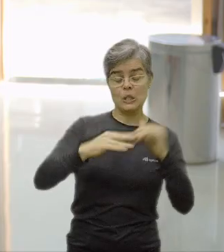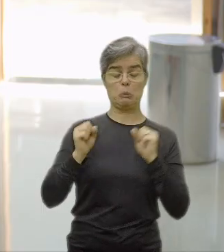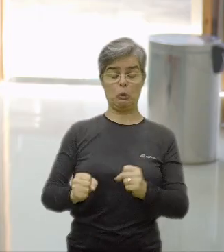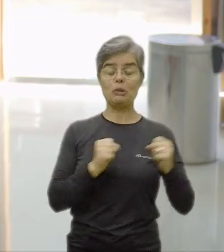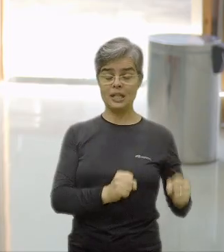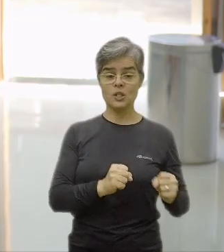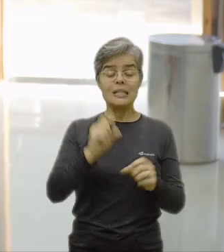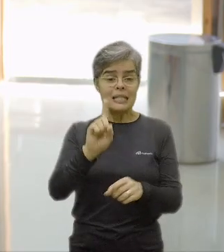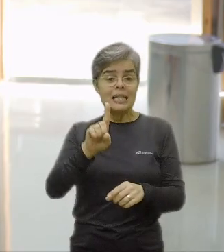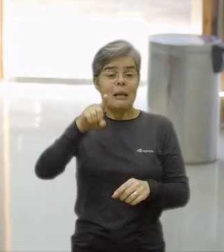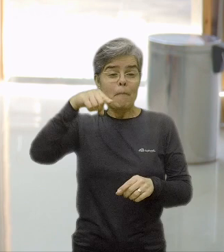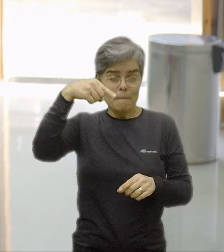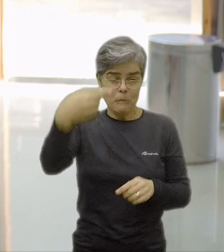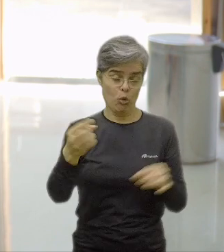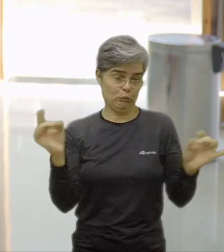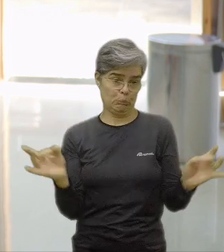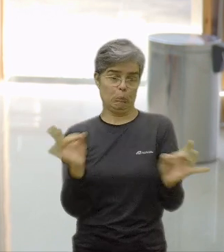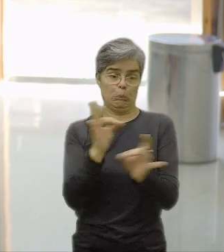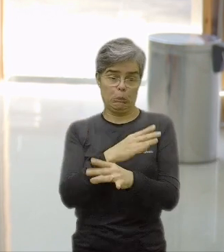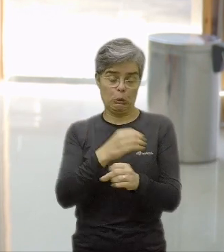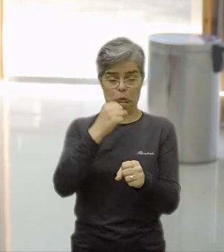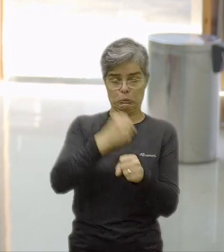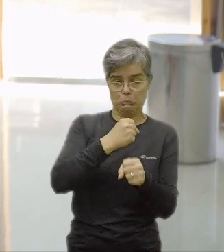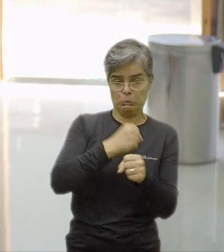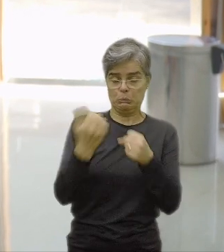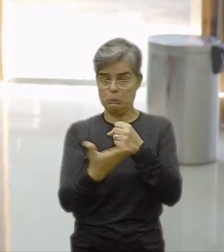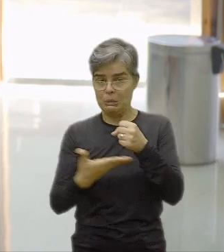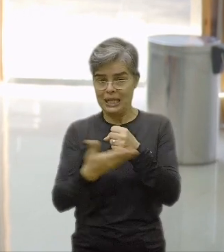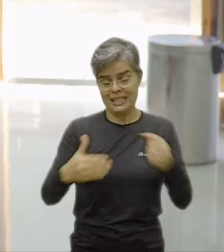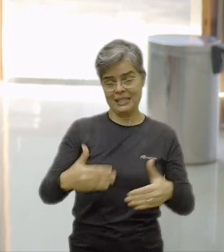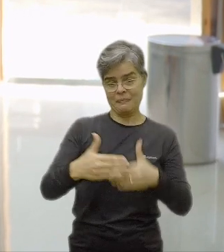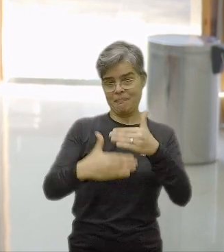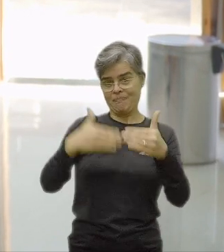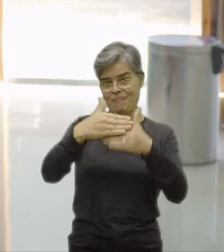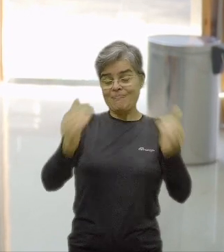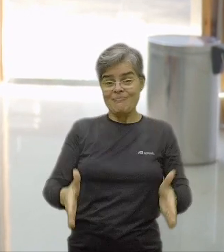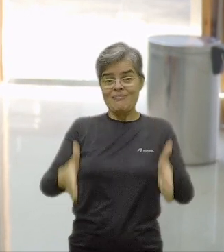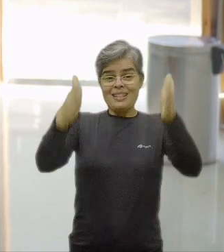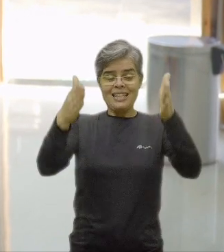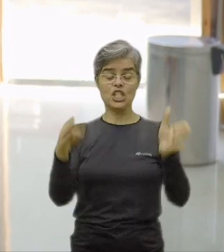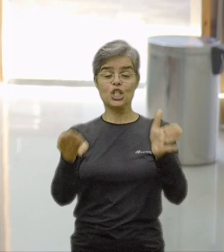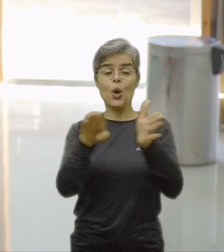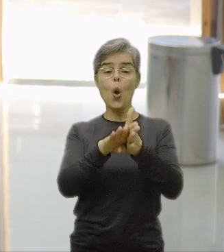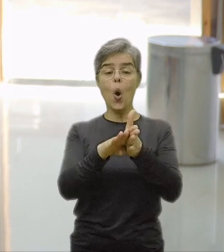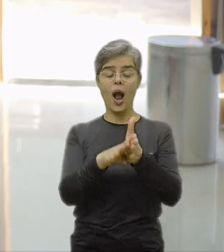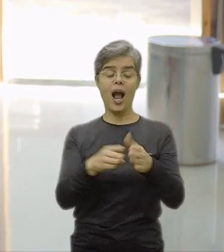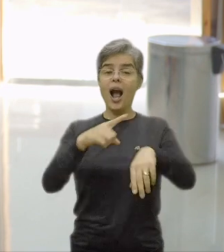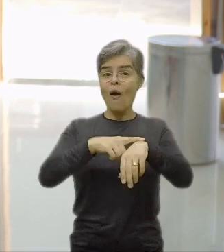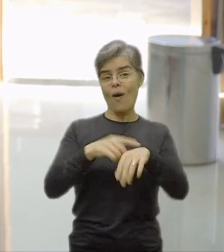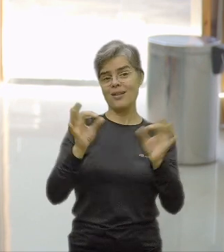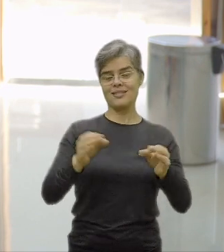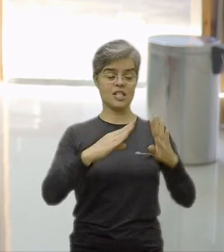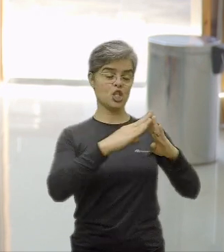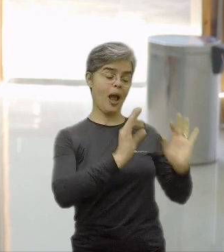poderosos. Depois de estabelecer alicerces, erguer as paredes, chegou a hora de colocar